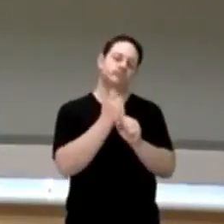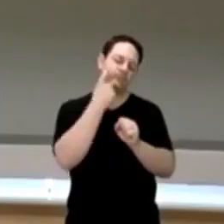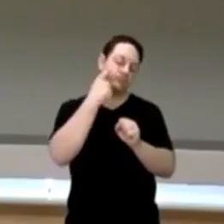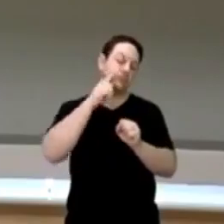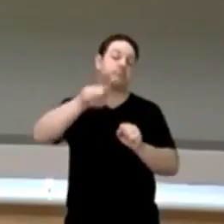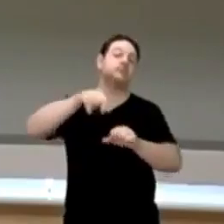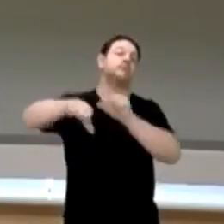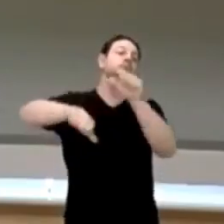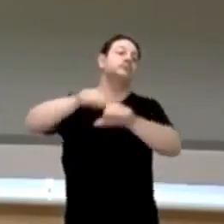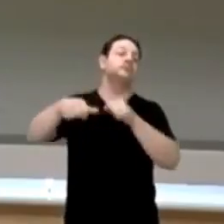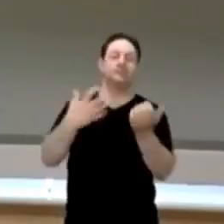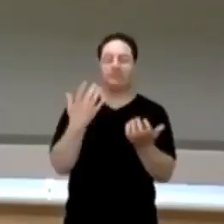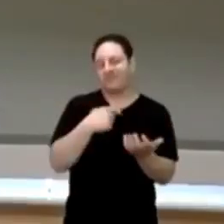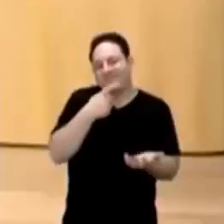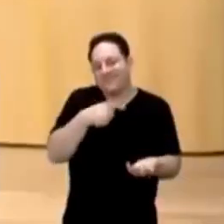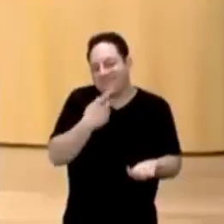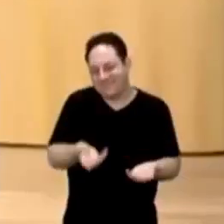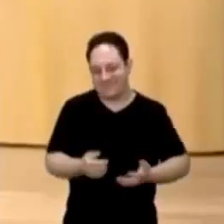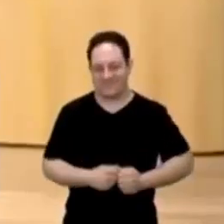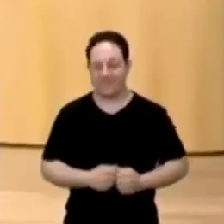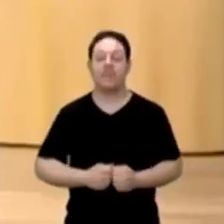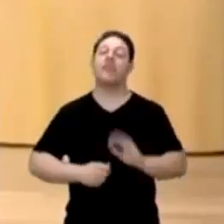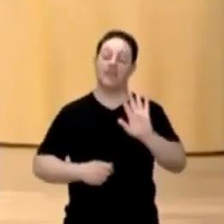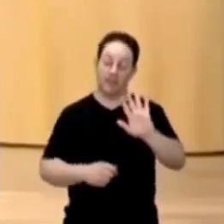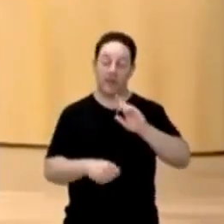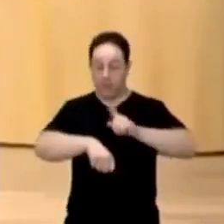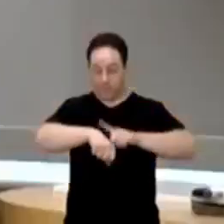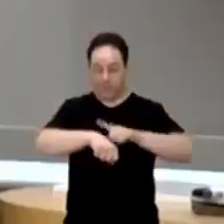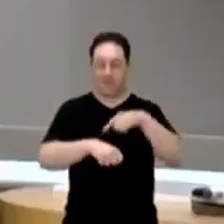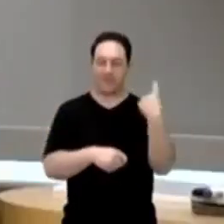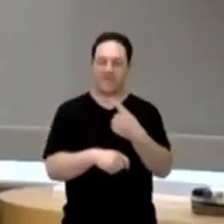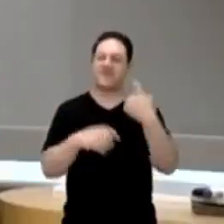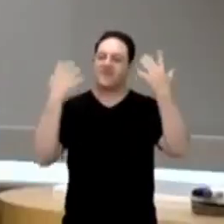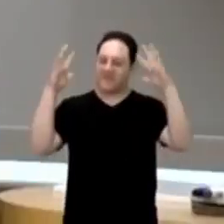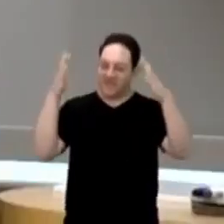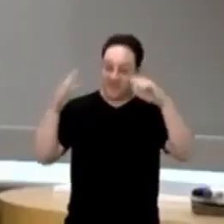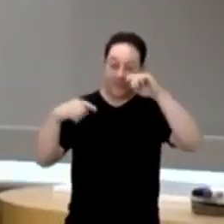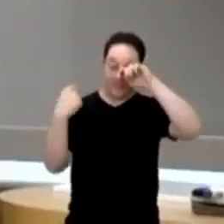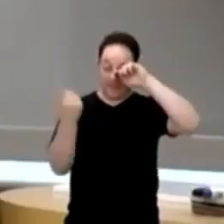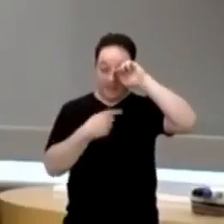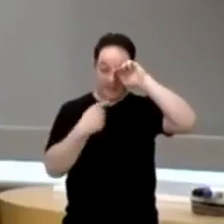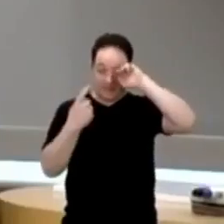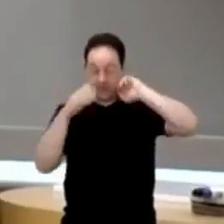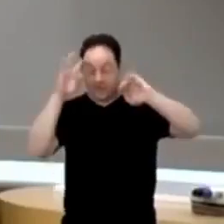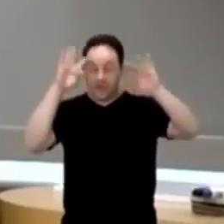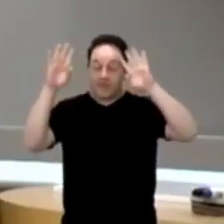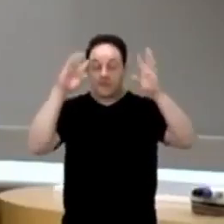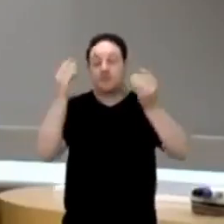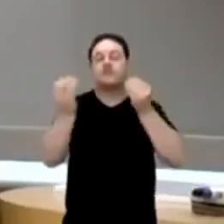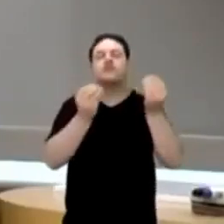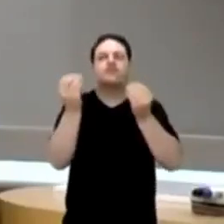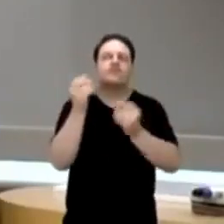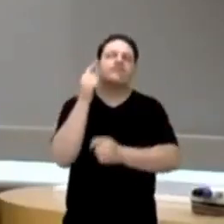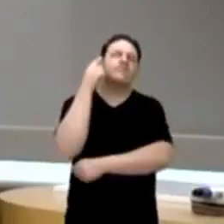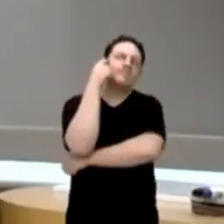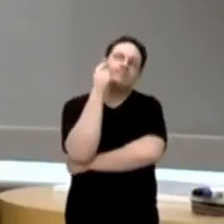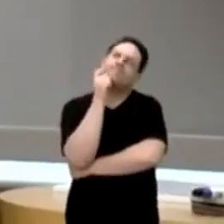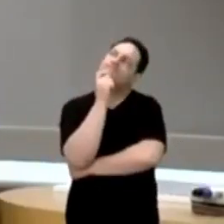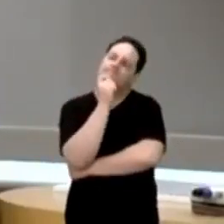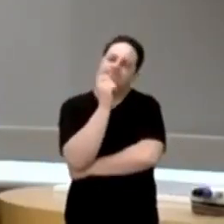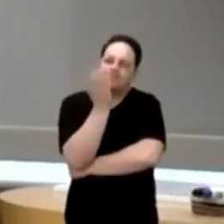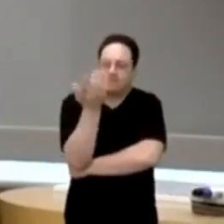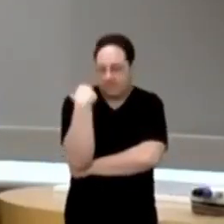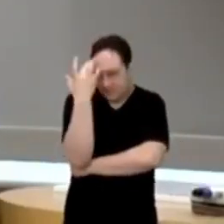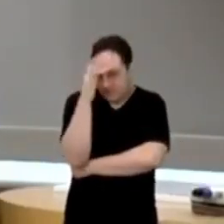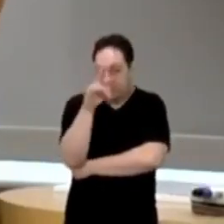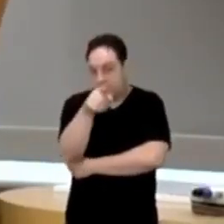transformação. Não dá. Até porque são nesses momentos que a gente celebra, que a gente para pensar e enxergar as coisas um pouco, né? Porque eu não